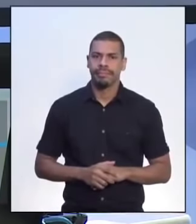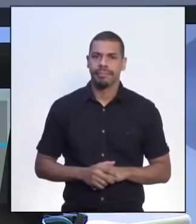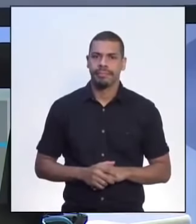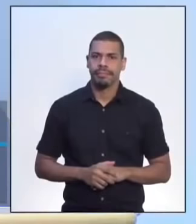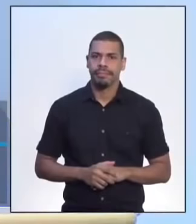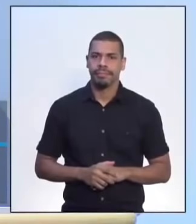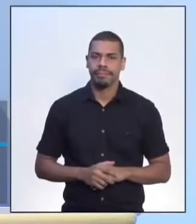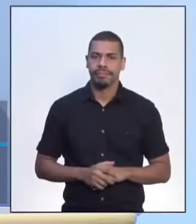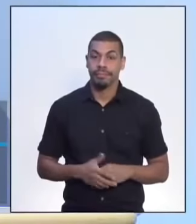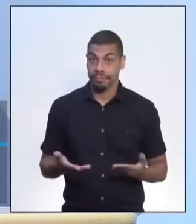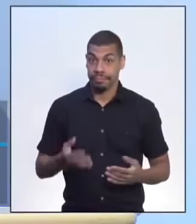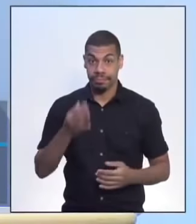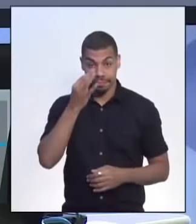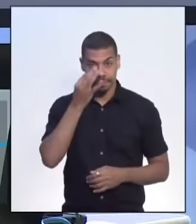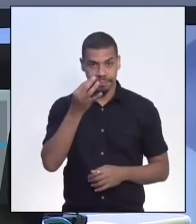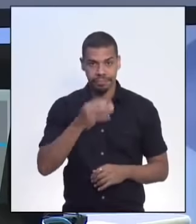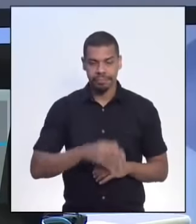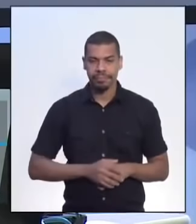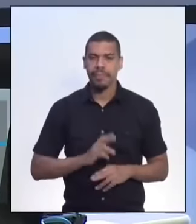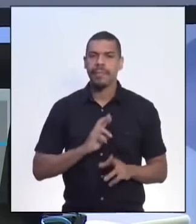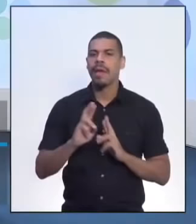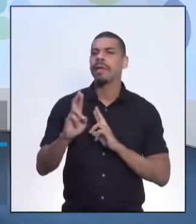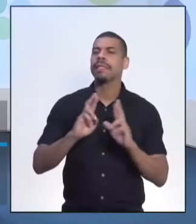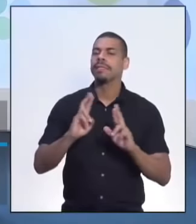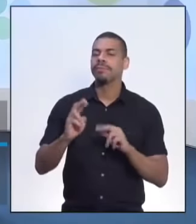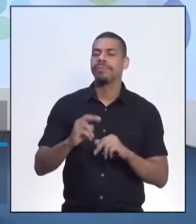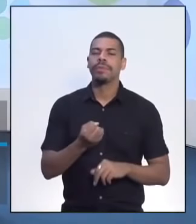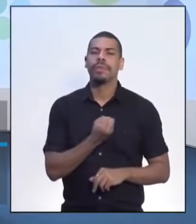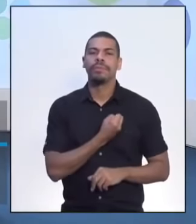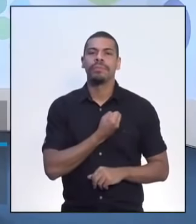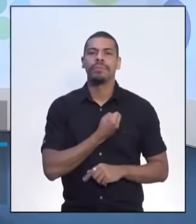Andréia? Então vamos lá, Déia, e as respostas? Na